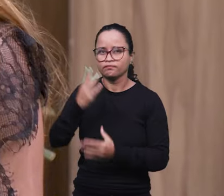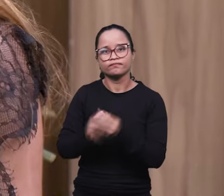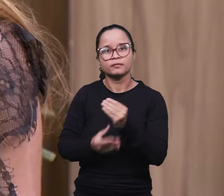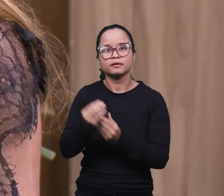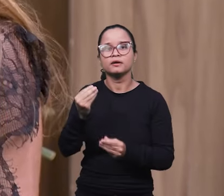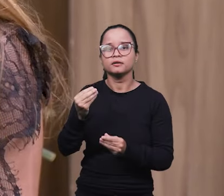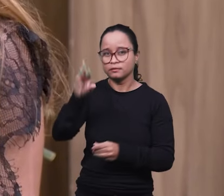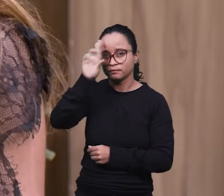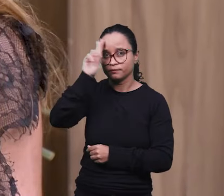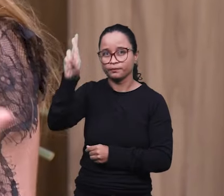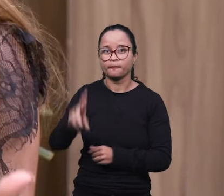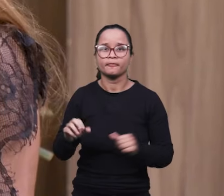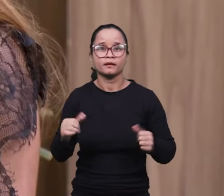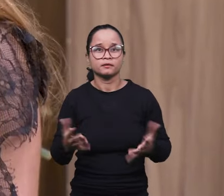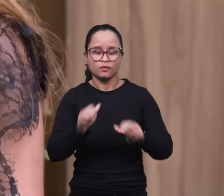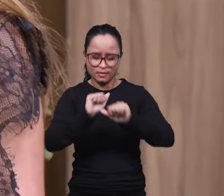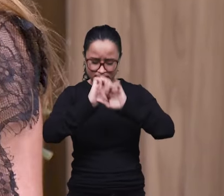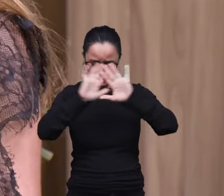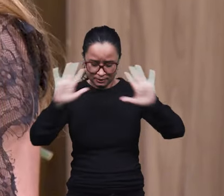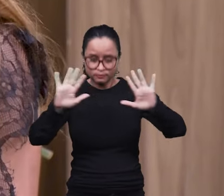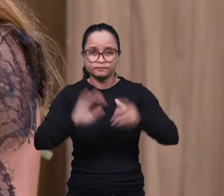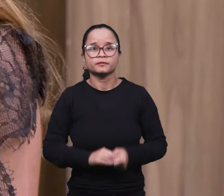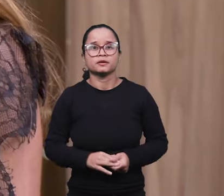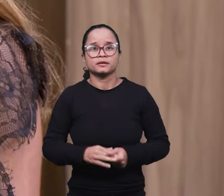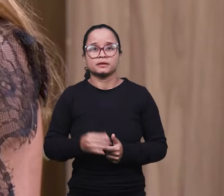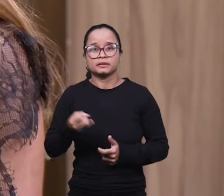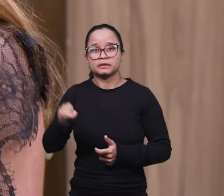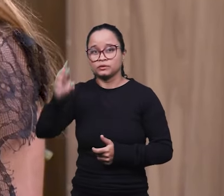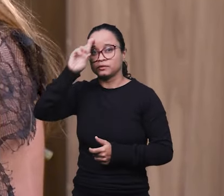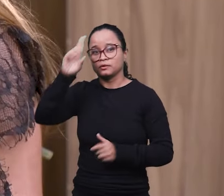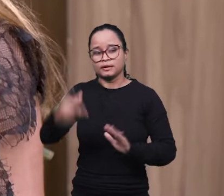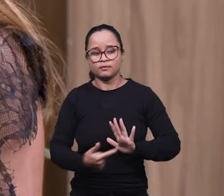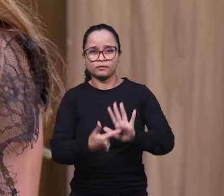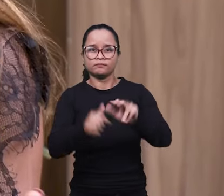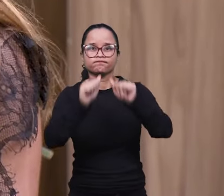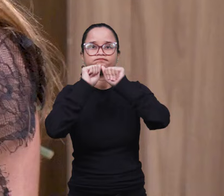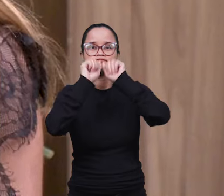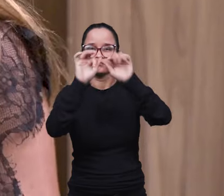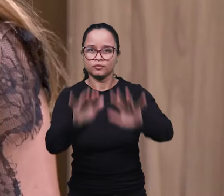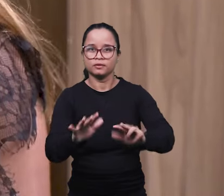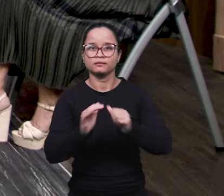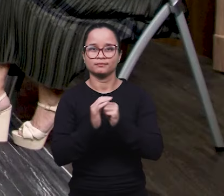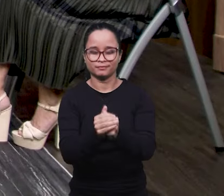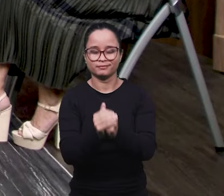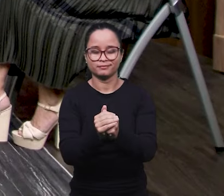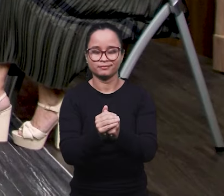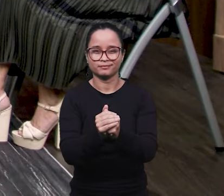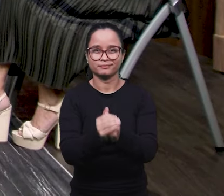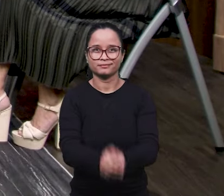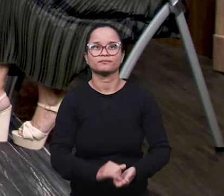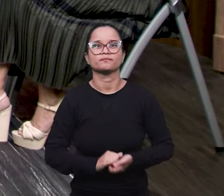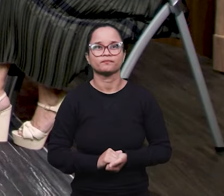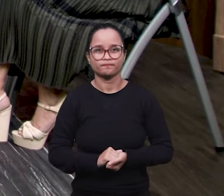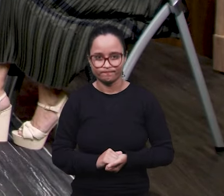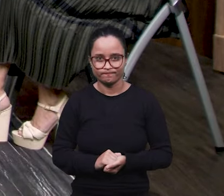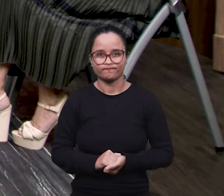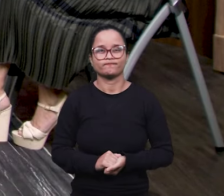Senhor então é claro se o senhor tem mostrado Tem abençoado amém é isso uma